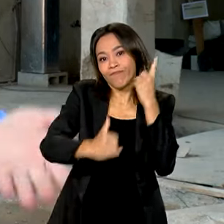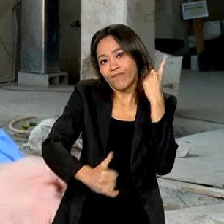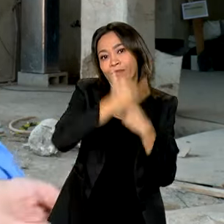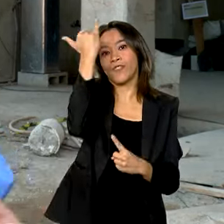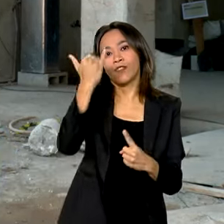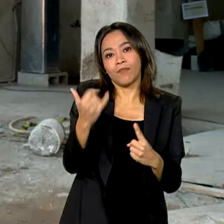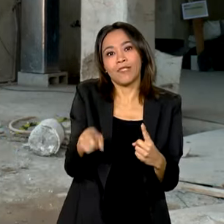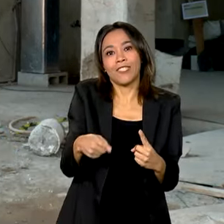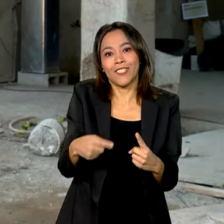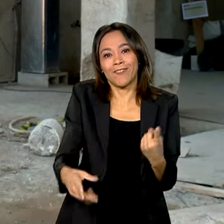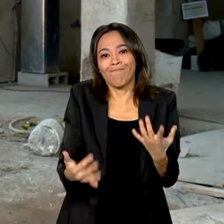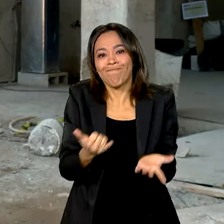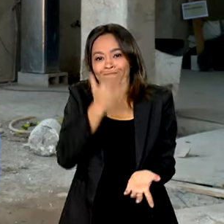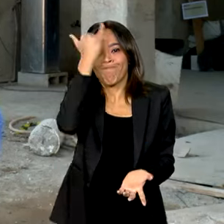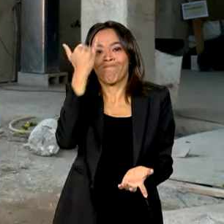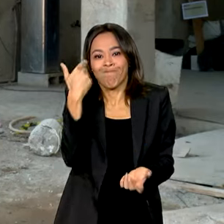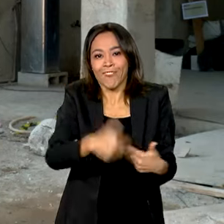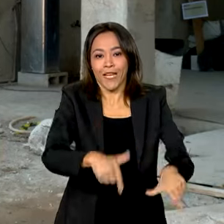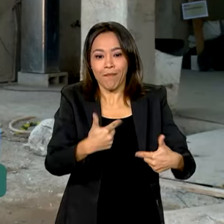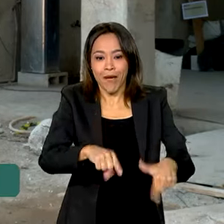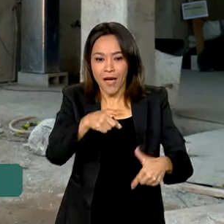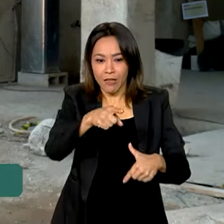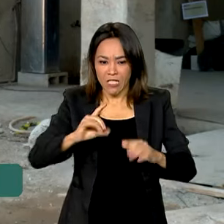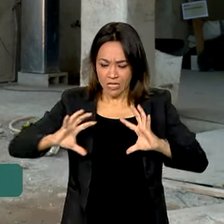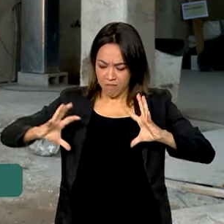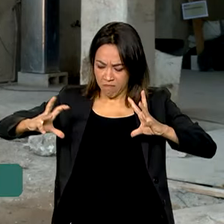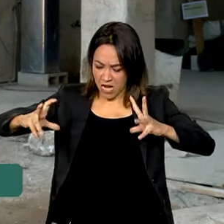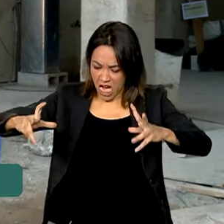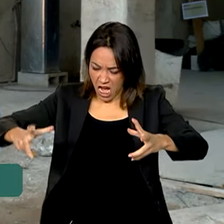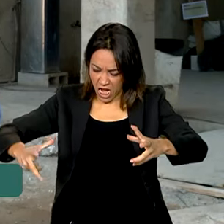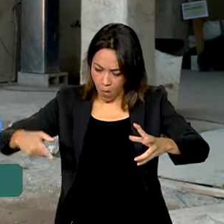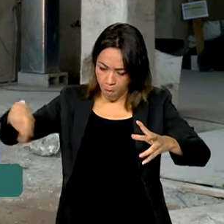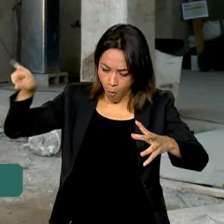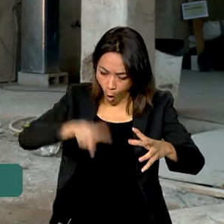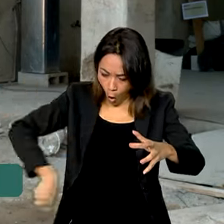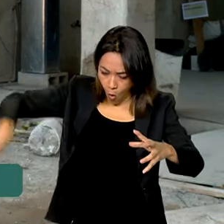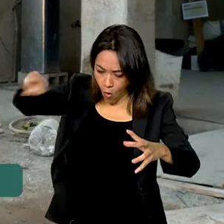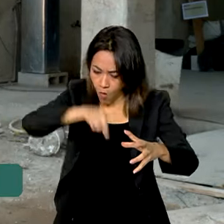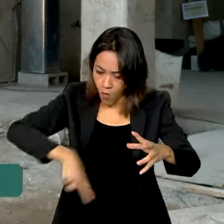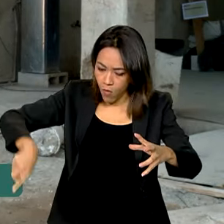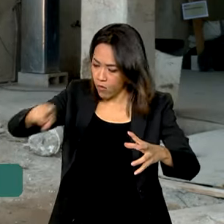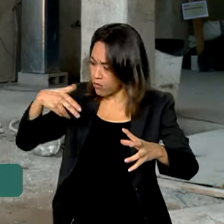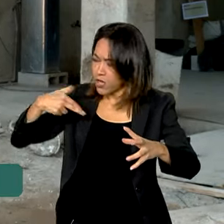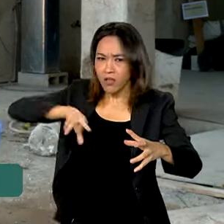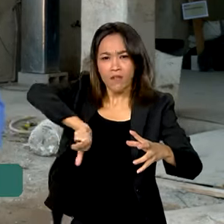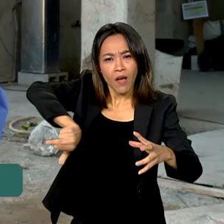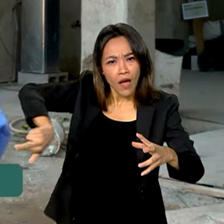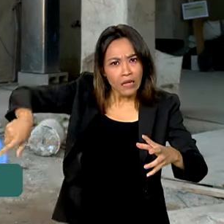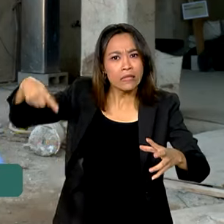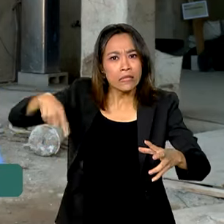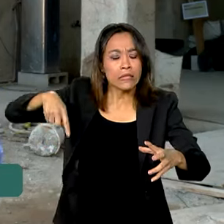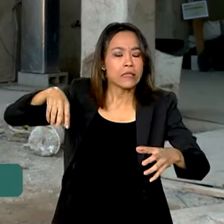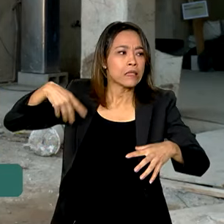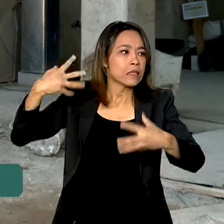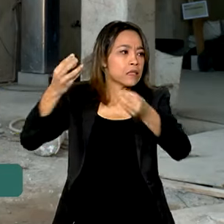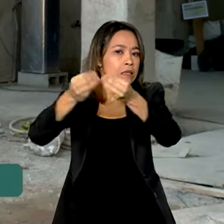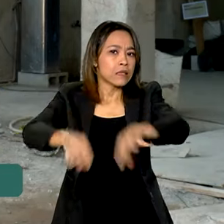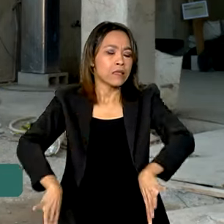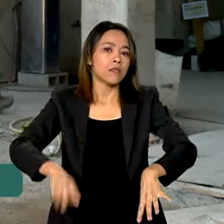As máquinas e equipamentos lideram as estatísticas, com 200 casos por dia. Isso